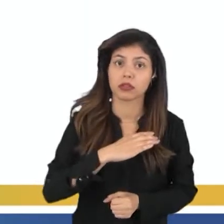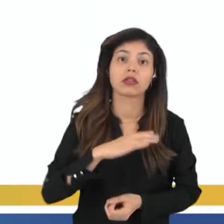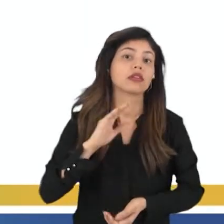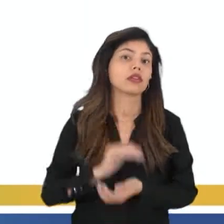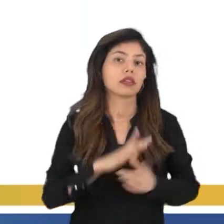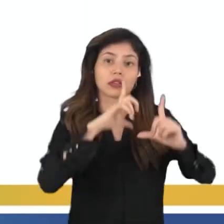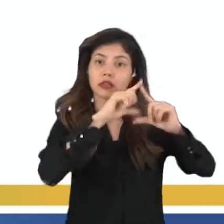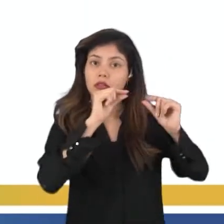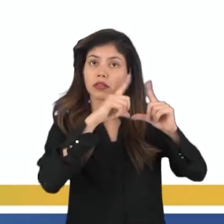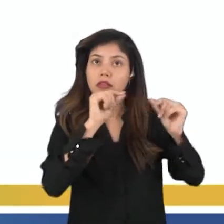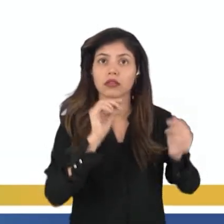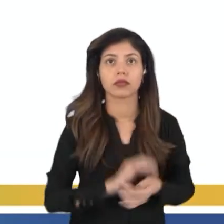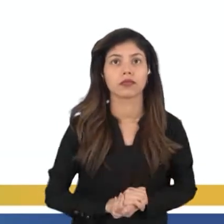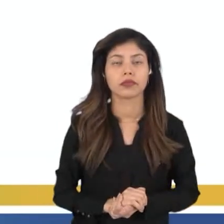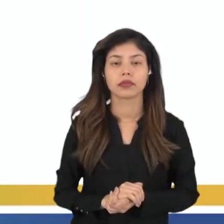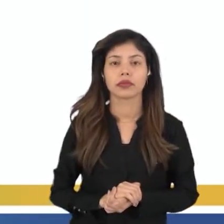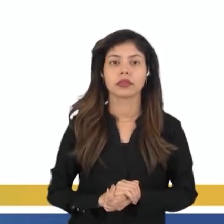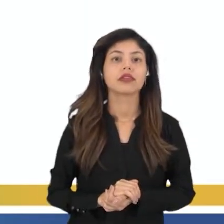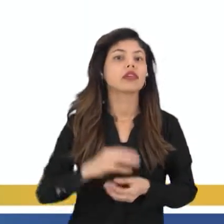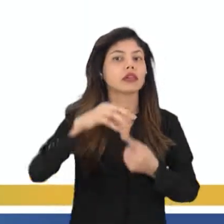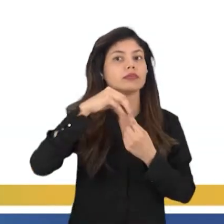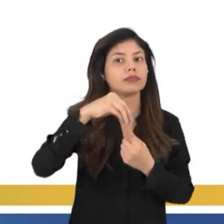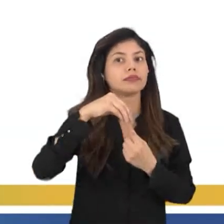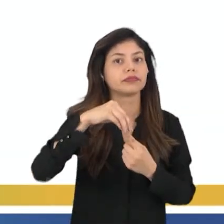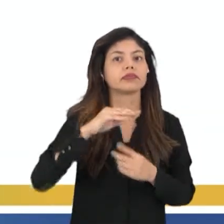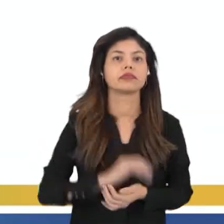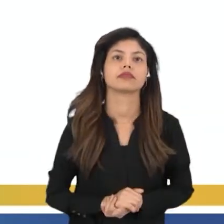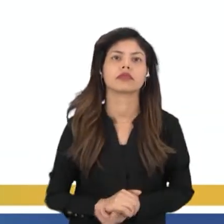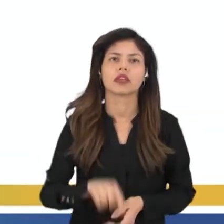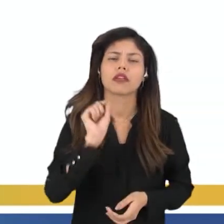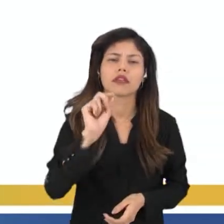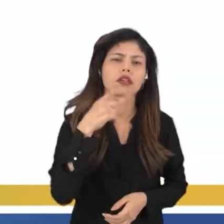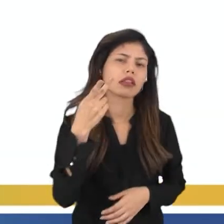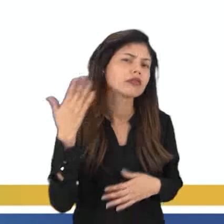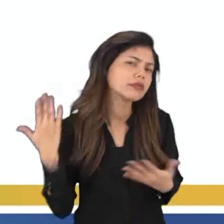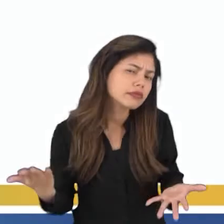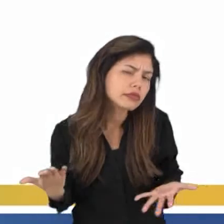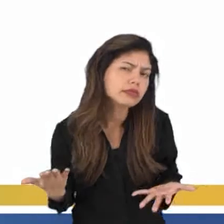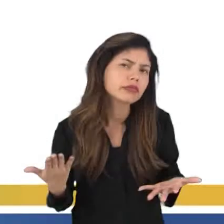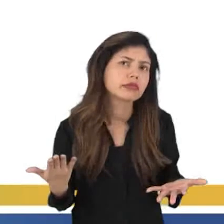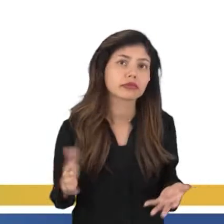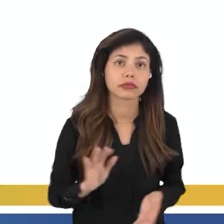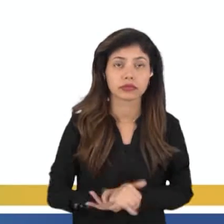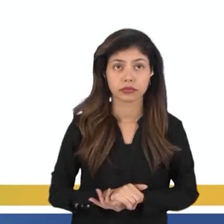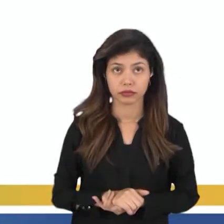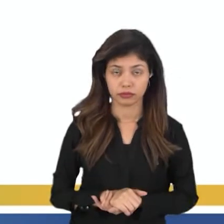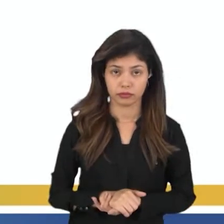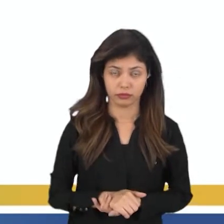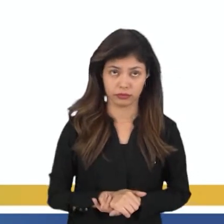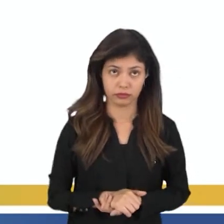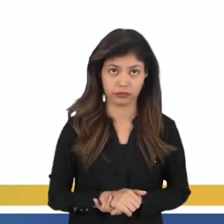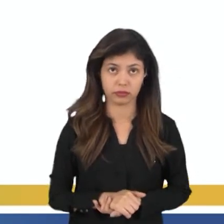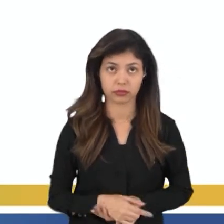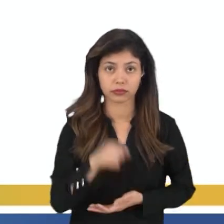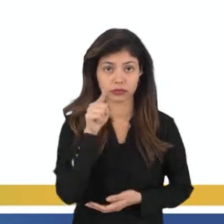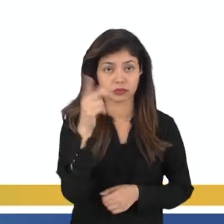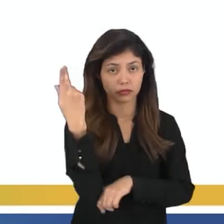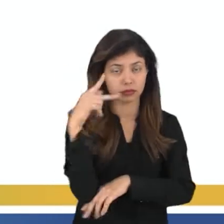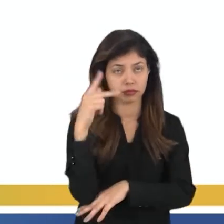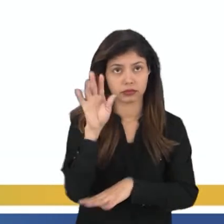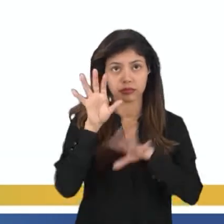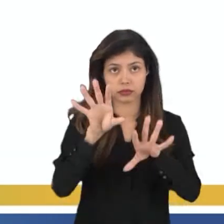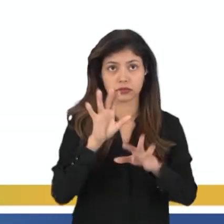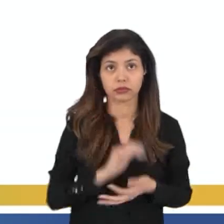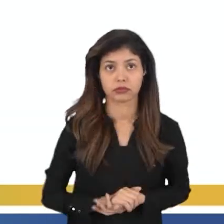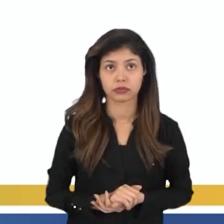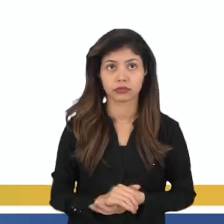capital Brasília e das rodovias. Do que nós estamos tratando aí no caso? Nesse período em questão,